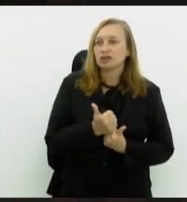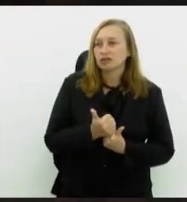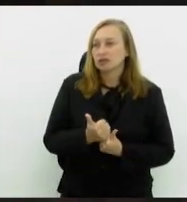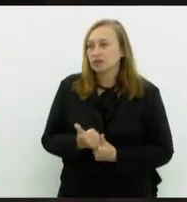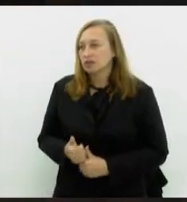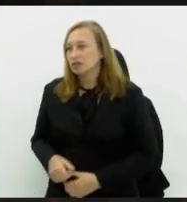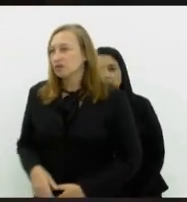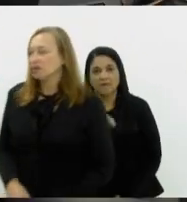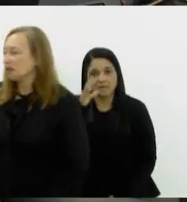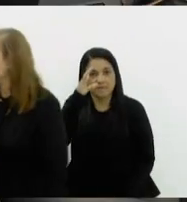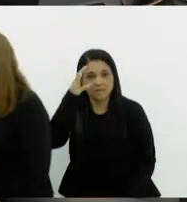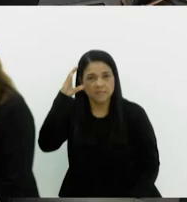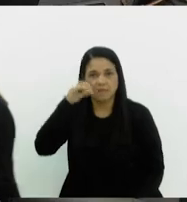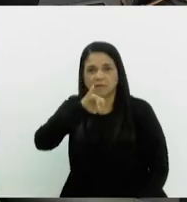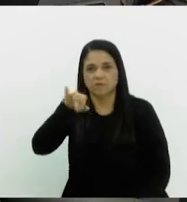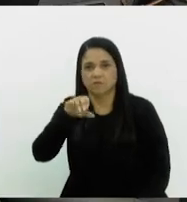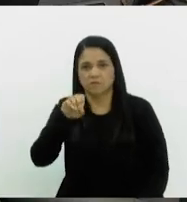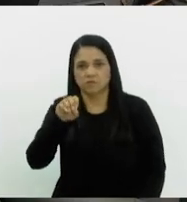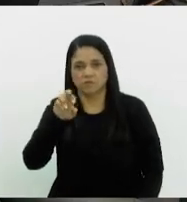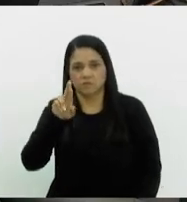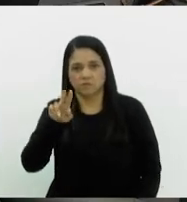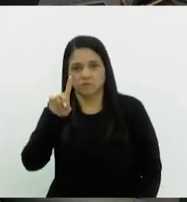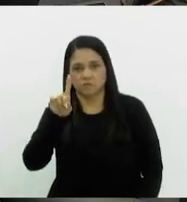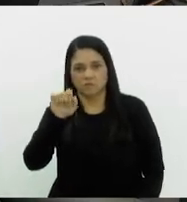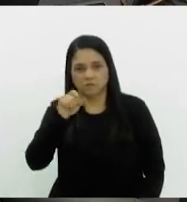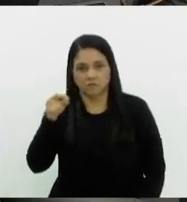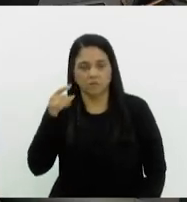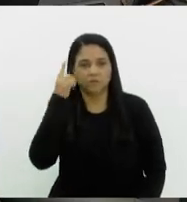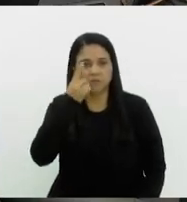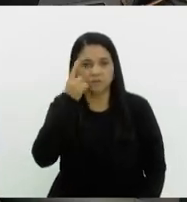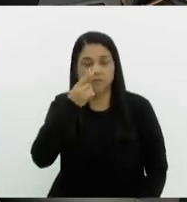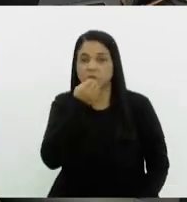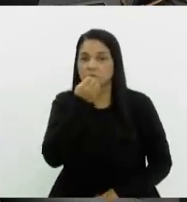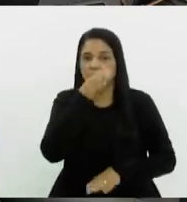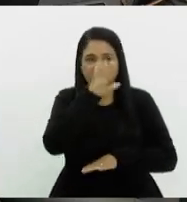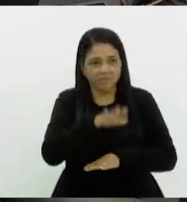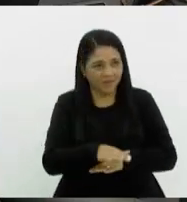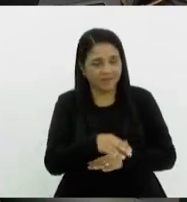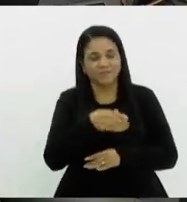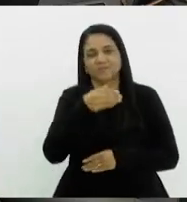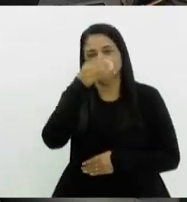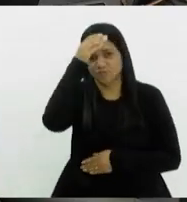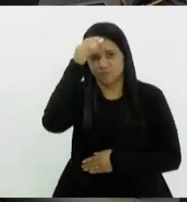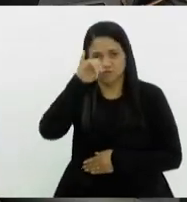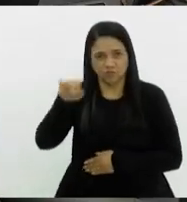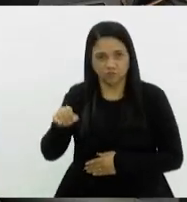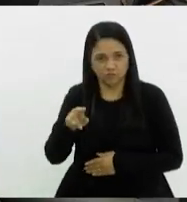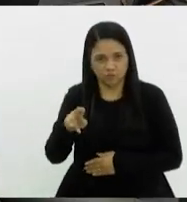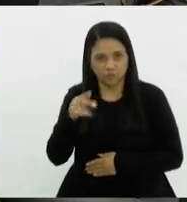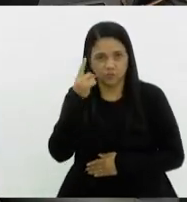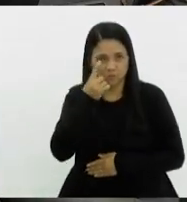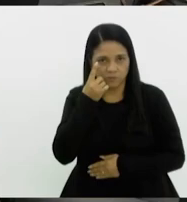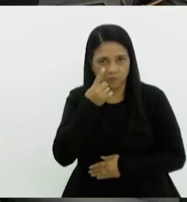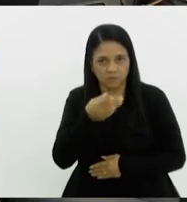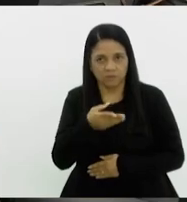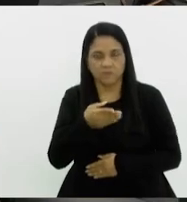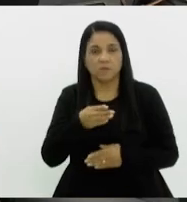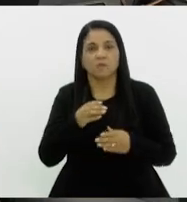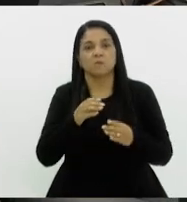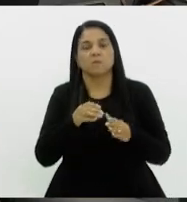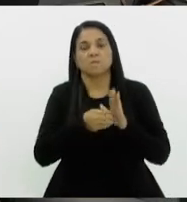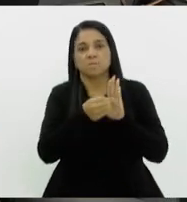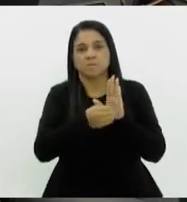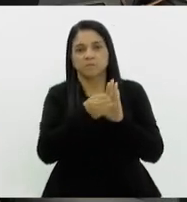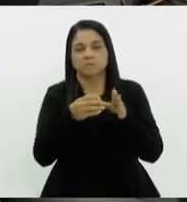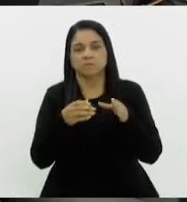Célia Jordão. Boa tarde, nobre deputada Tia Ju. Parecer pela Comissão de Economia, Indústria